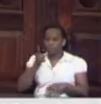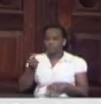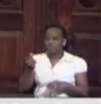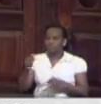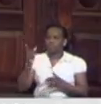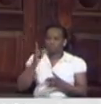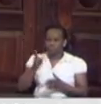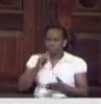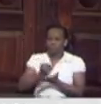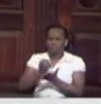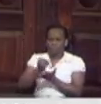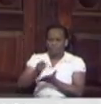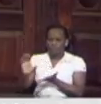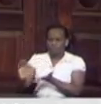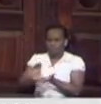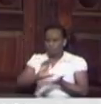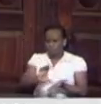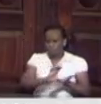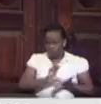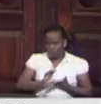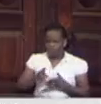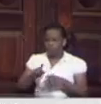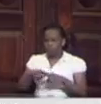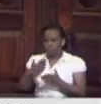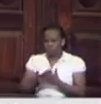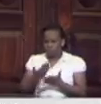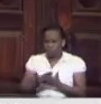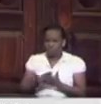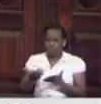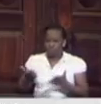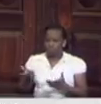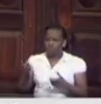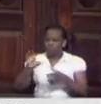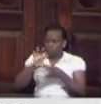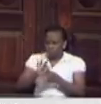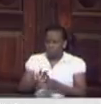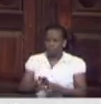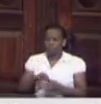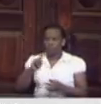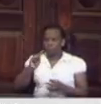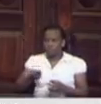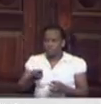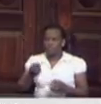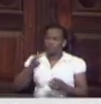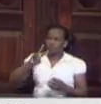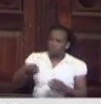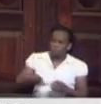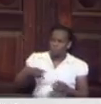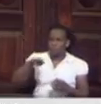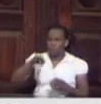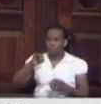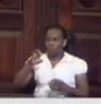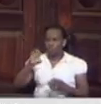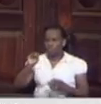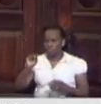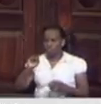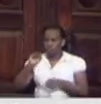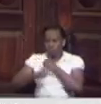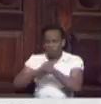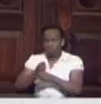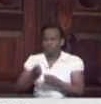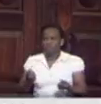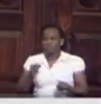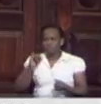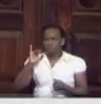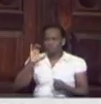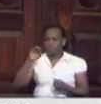do que o que está se estudando nessa conciliação de hoje de 1,5 bilhão a 2 bilhões de reais por ano do ICMS.